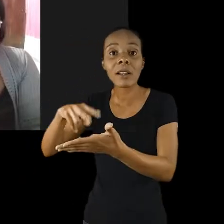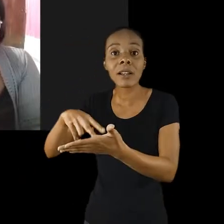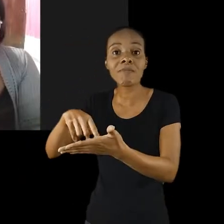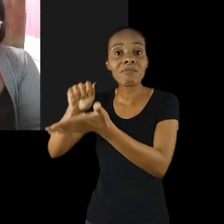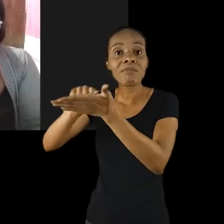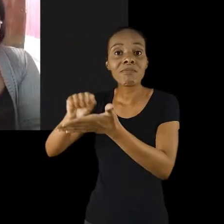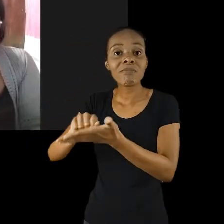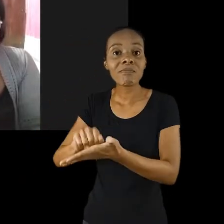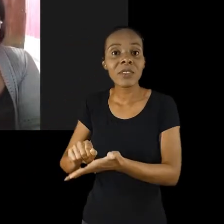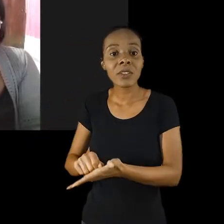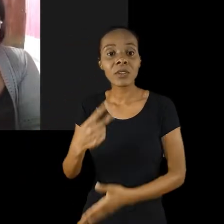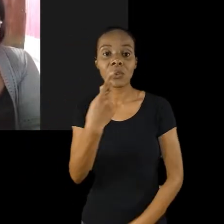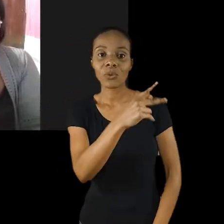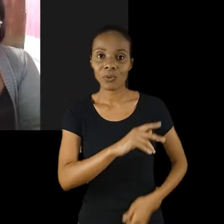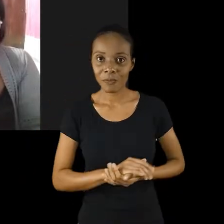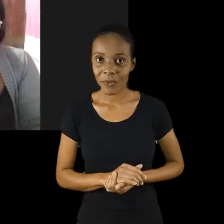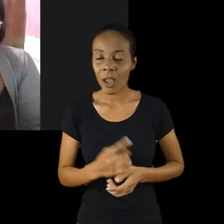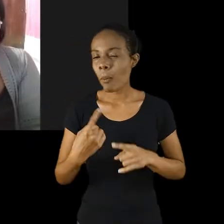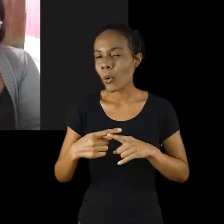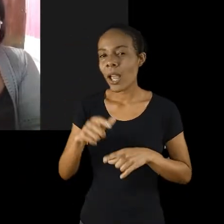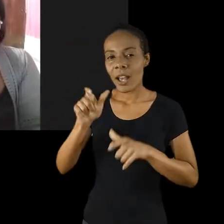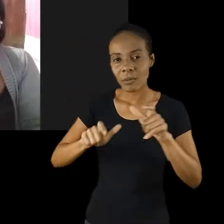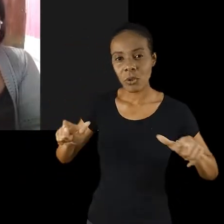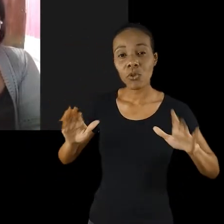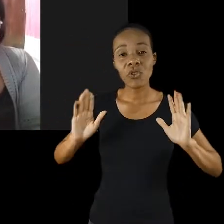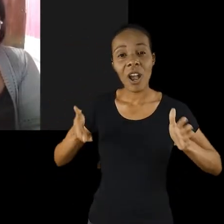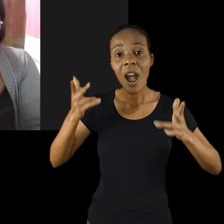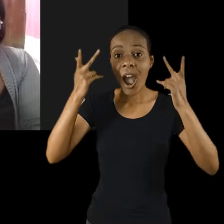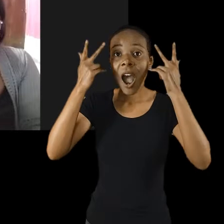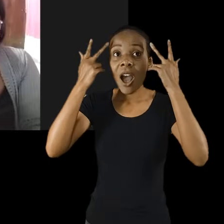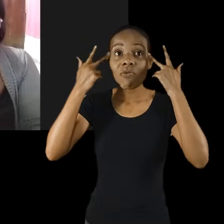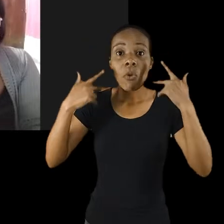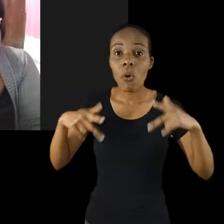Bichard falou, as pessoas estão acostumadas a ver livro de gente branca,